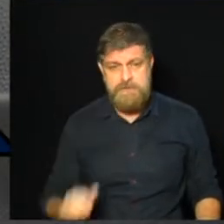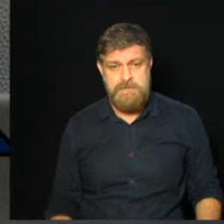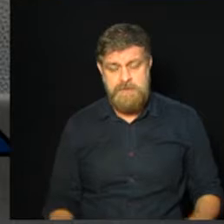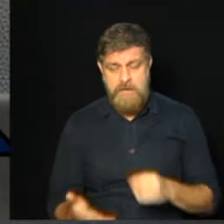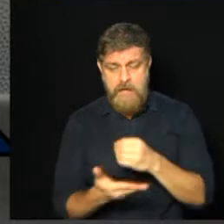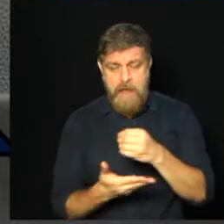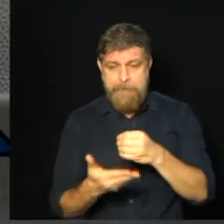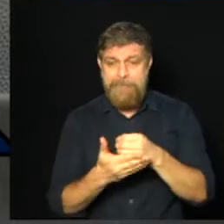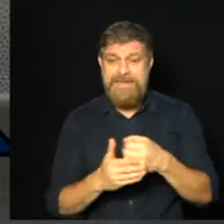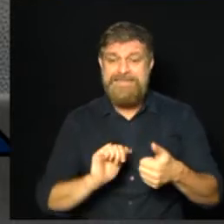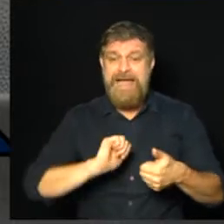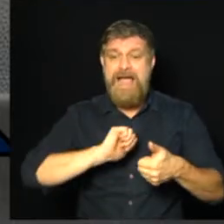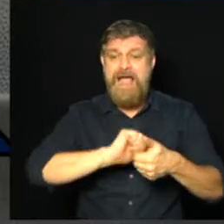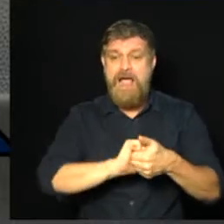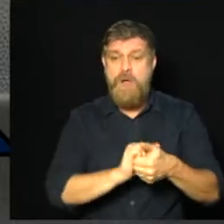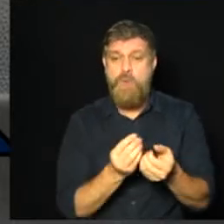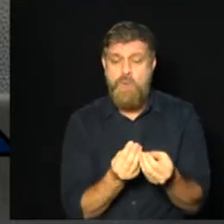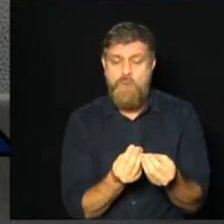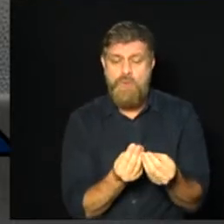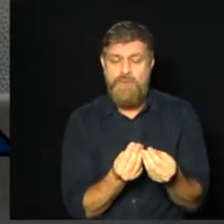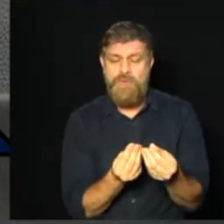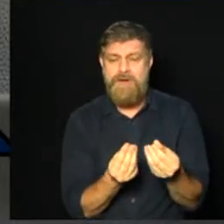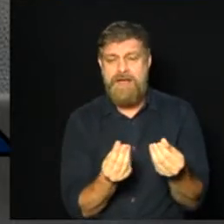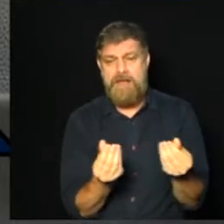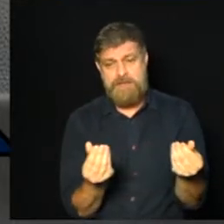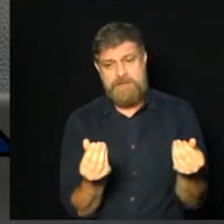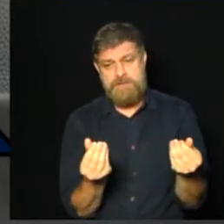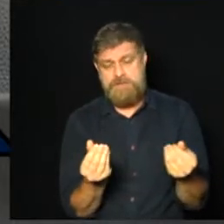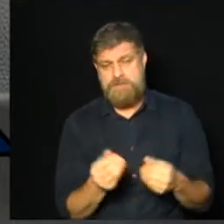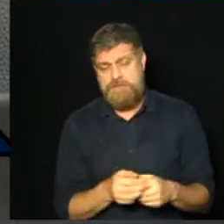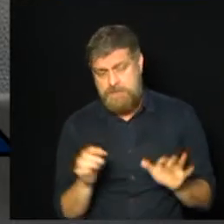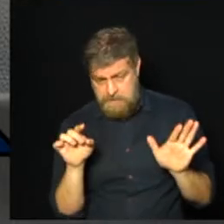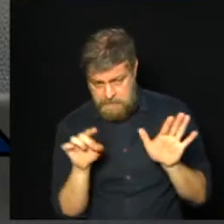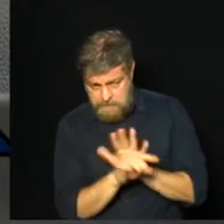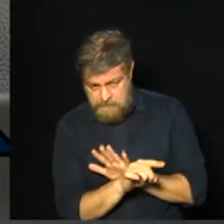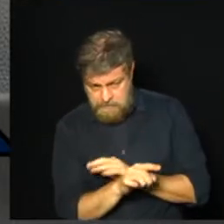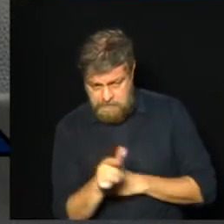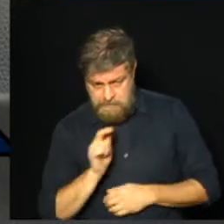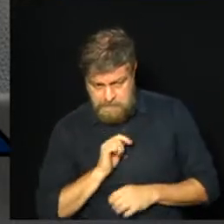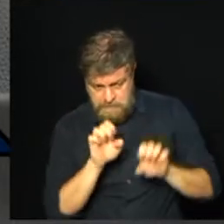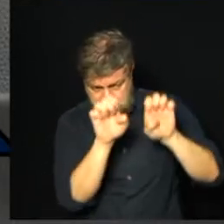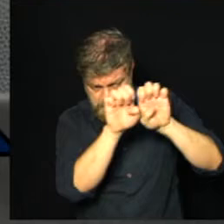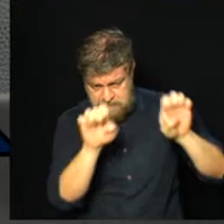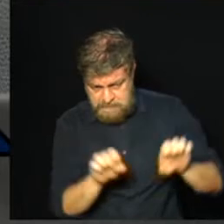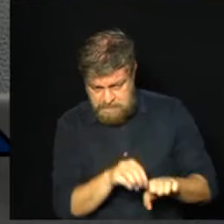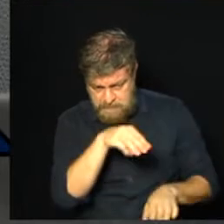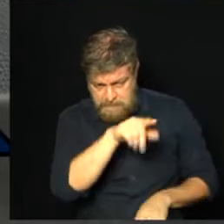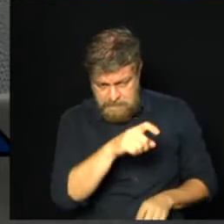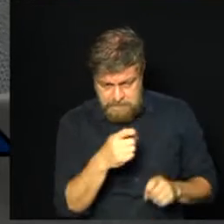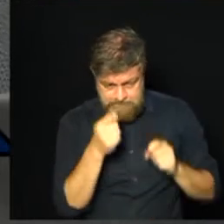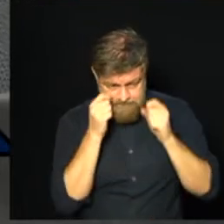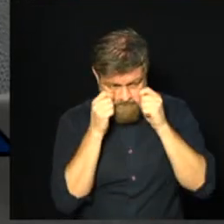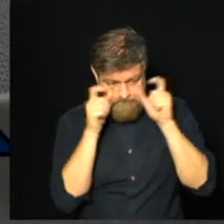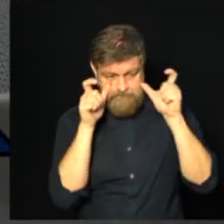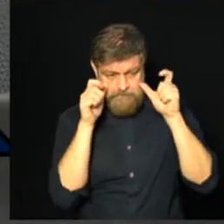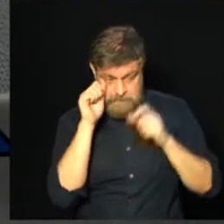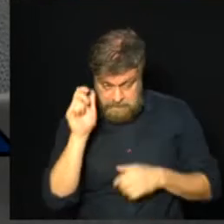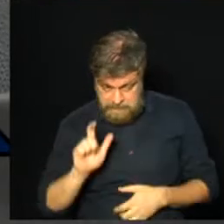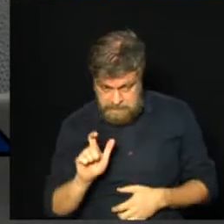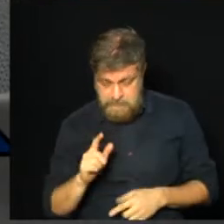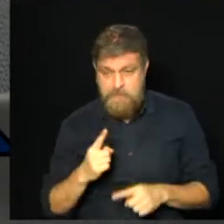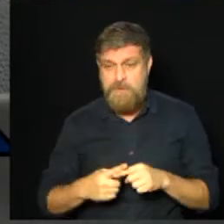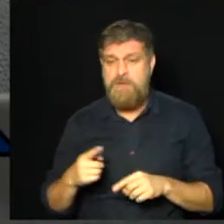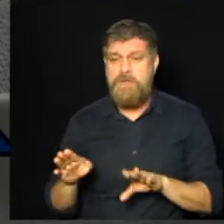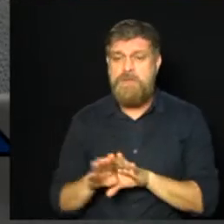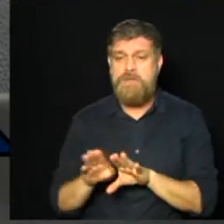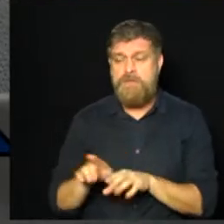vista de qualidade, né? E foram considerados pela rede, visto que também foi